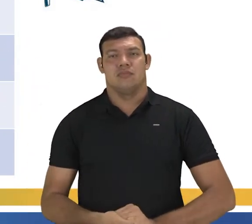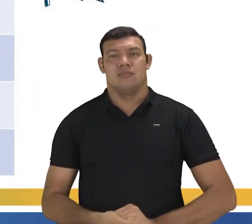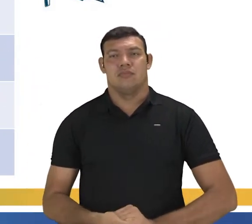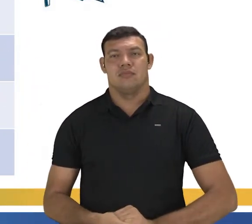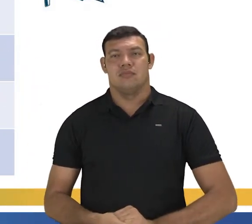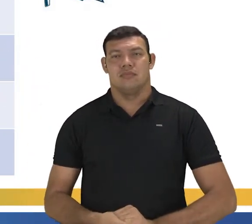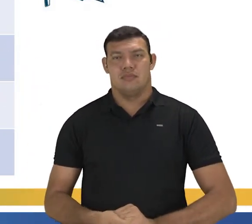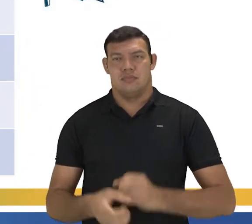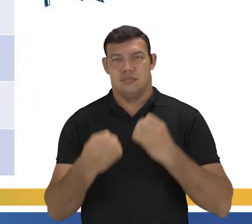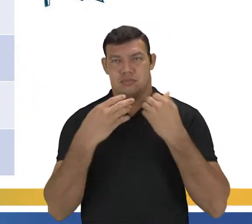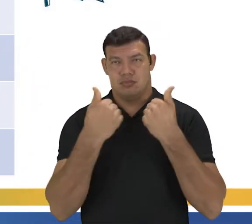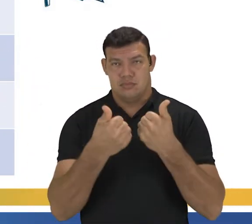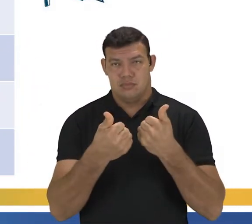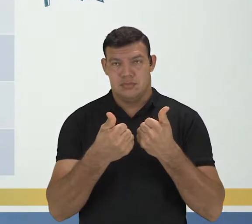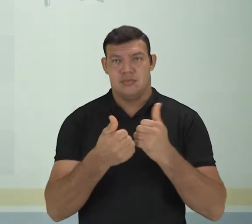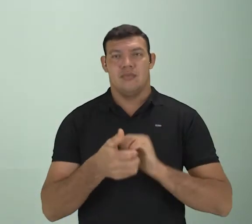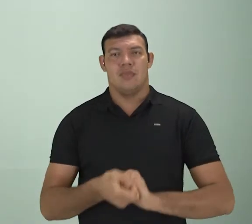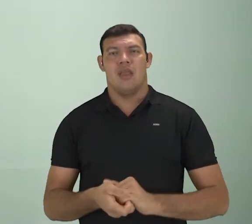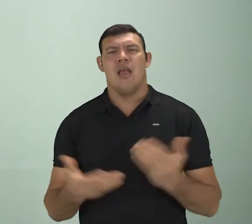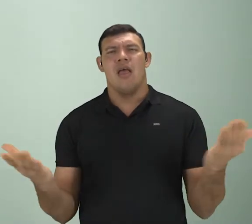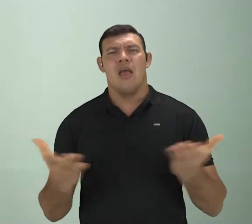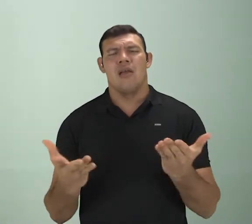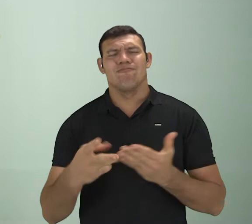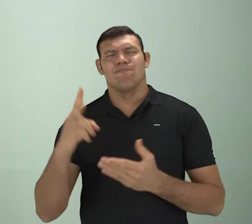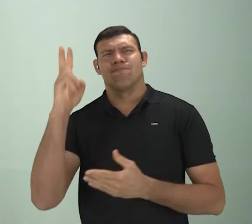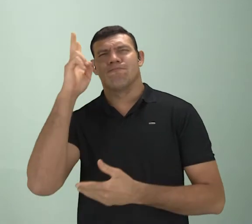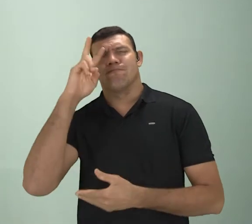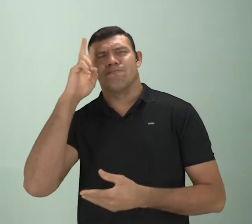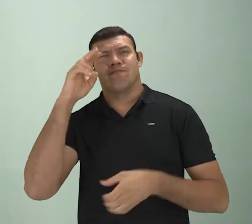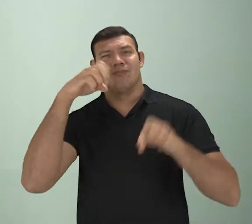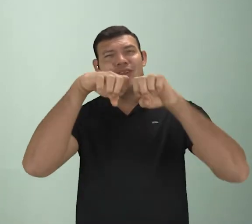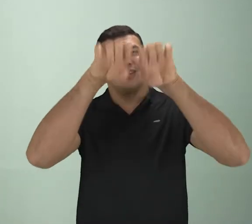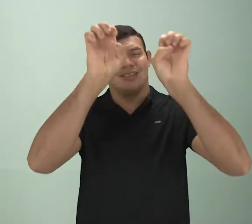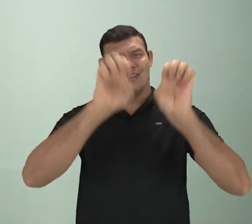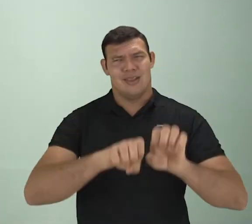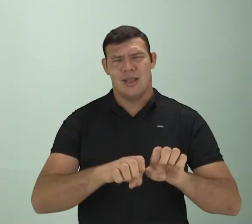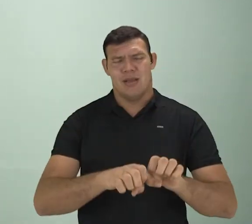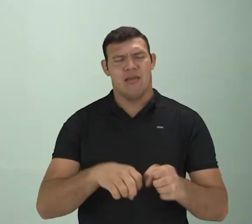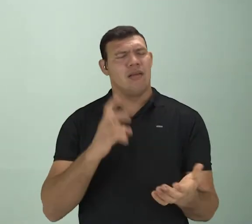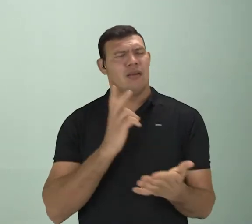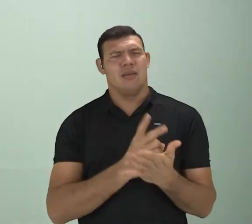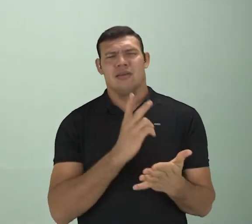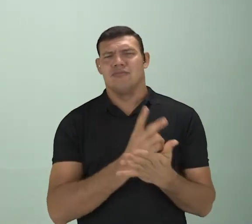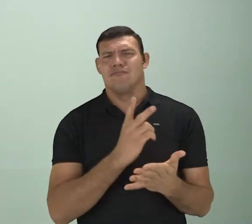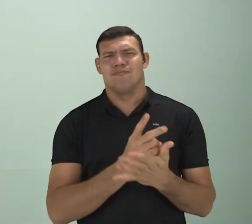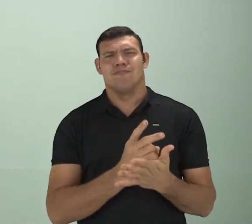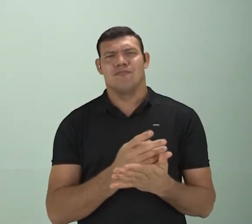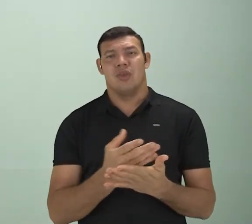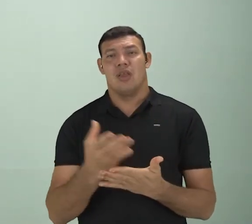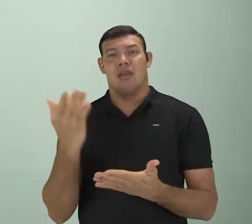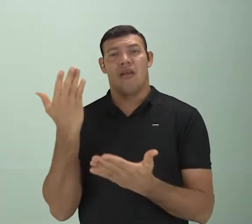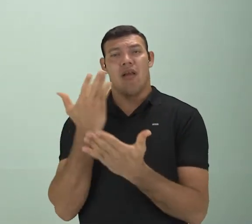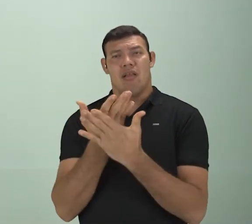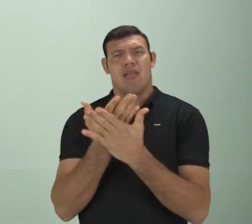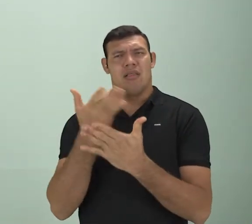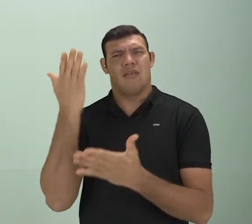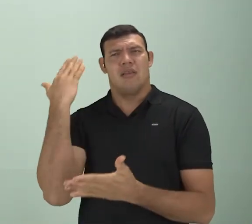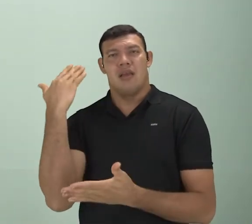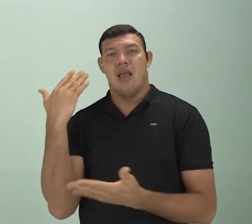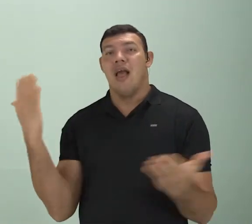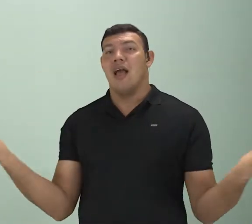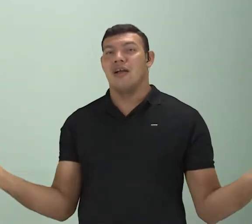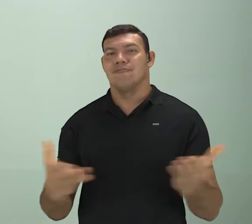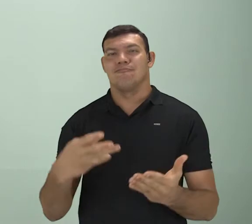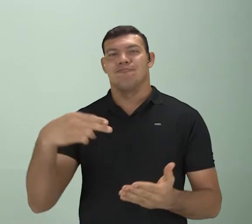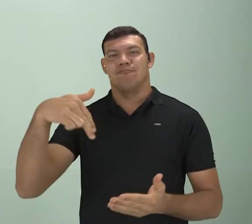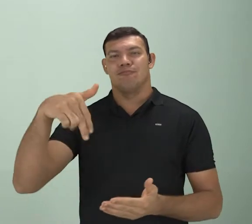bem bom então para gente lembrar da cintura é mesmo esse vídeo eleição passada e entretanto agora nós temos o nosso